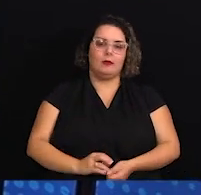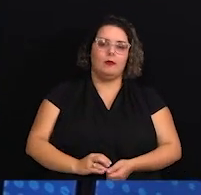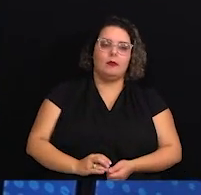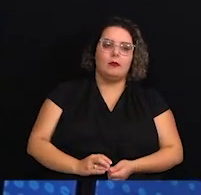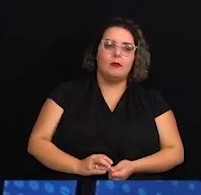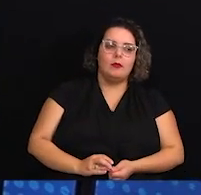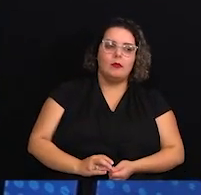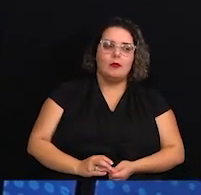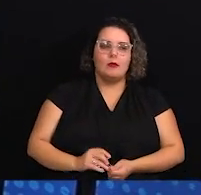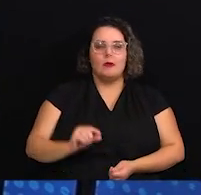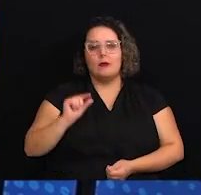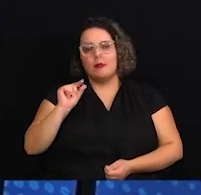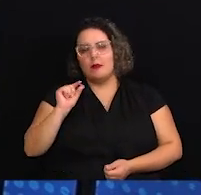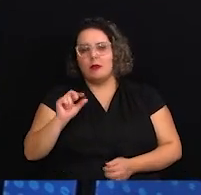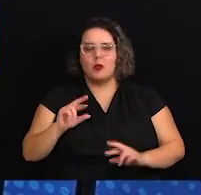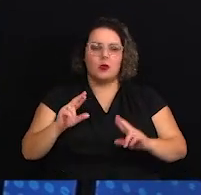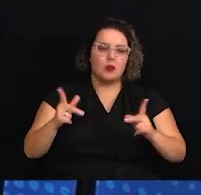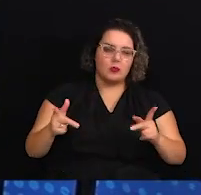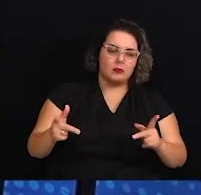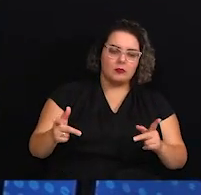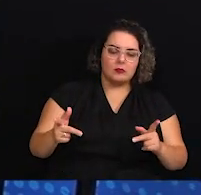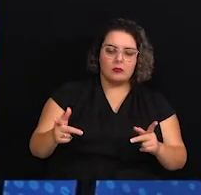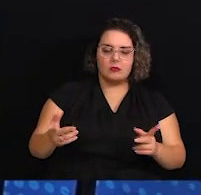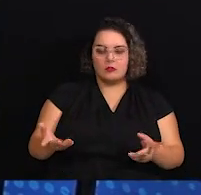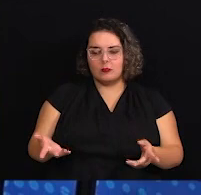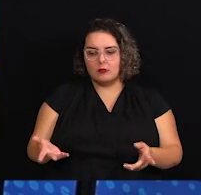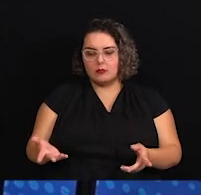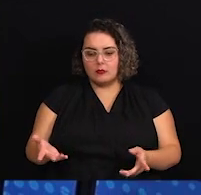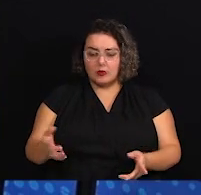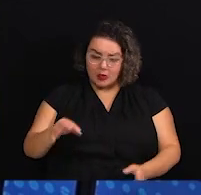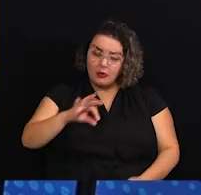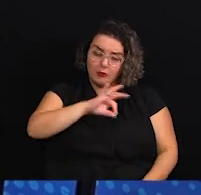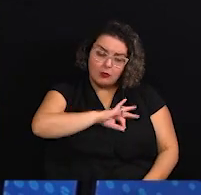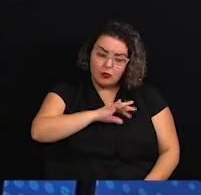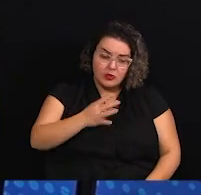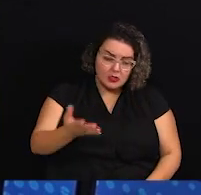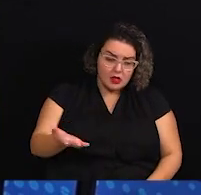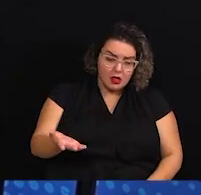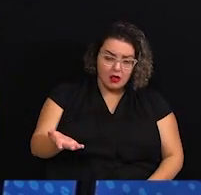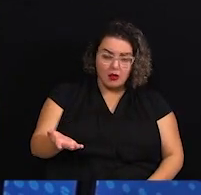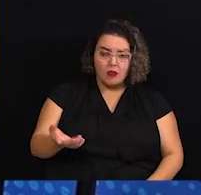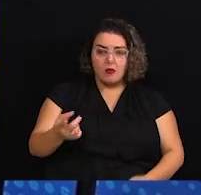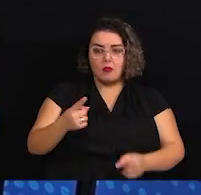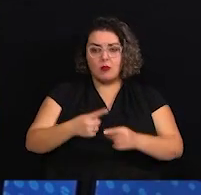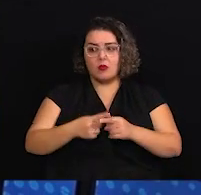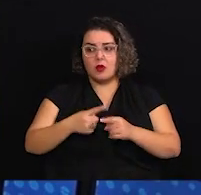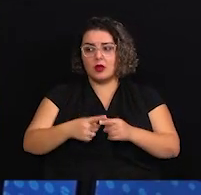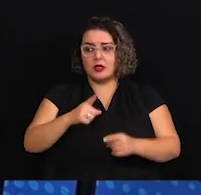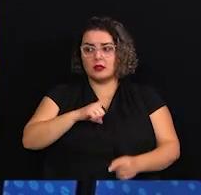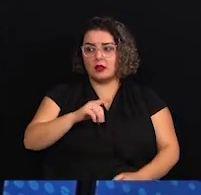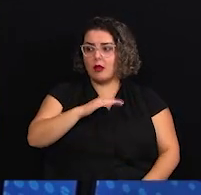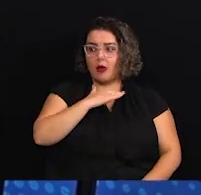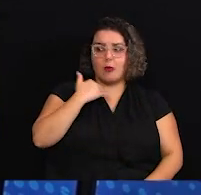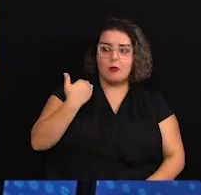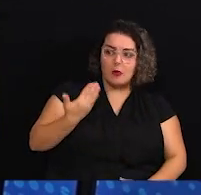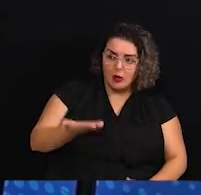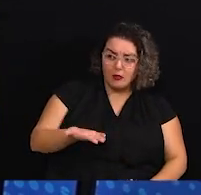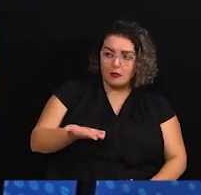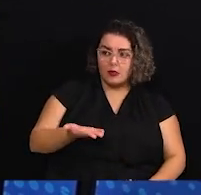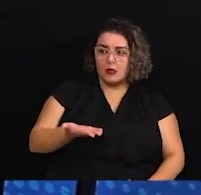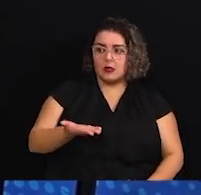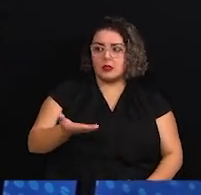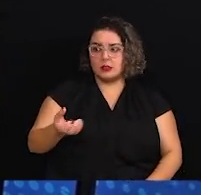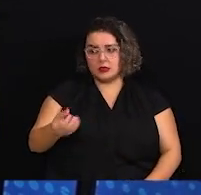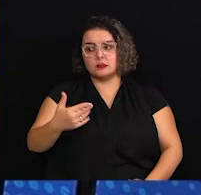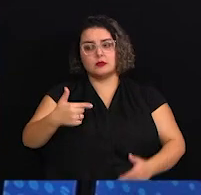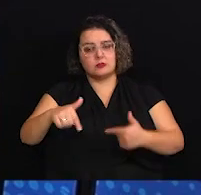Um pouco diferente, embora nós não estamos falando disso, mas é policial, porque, assim, na verdade, existe uma morte e nesse novo